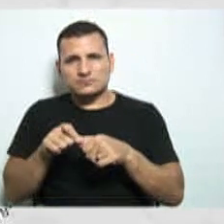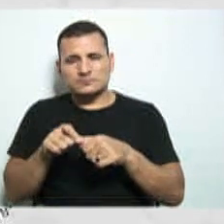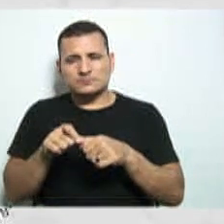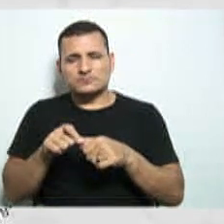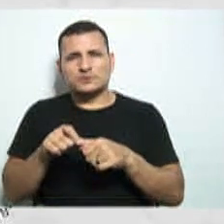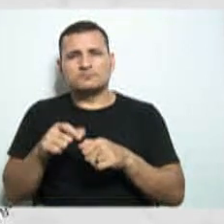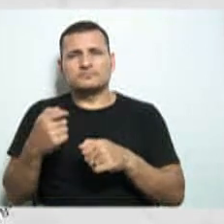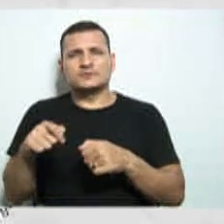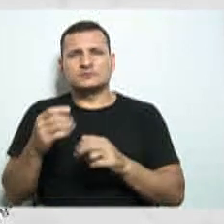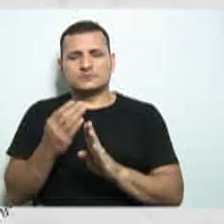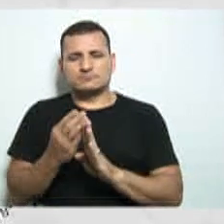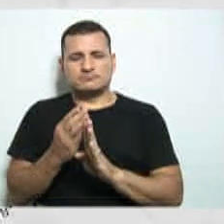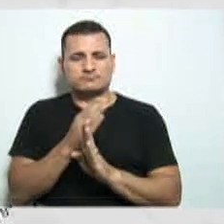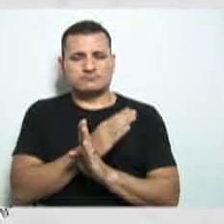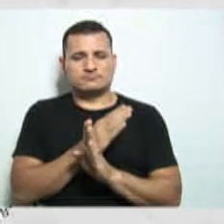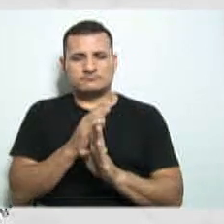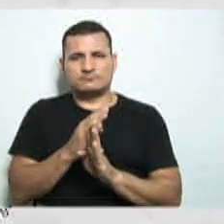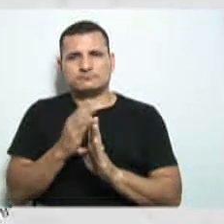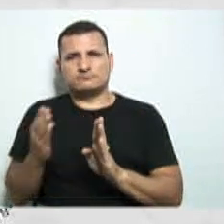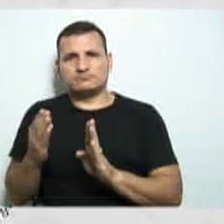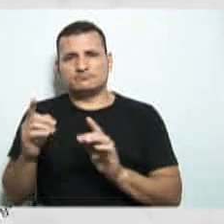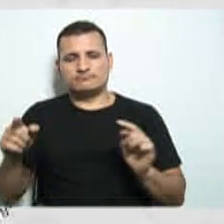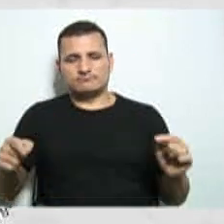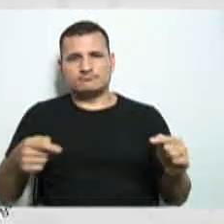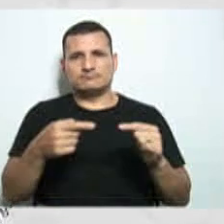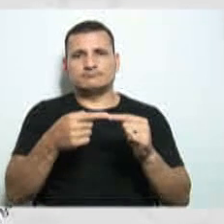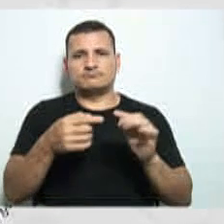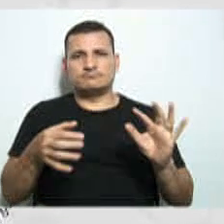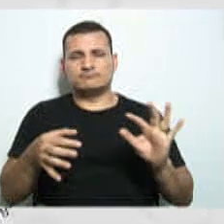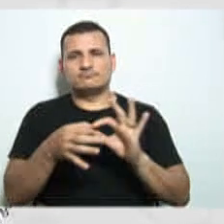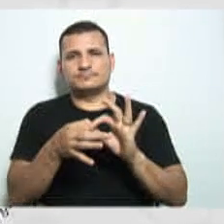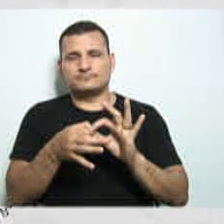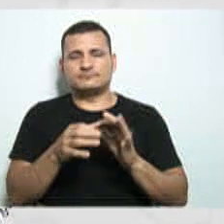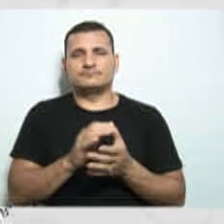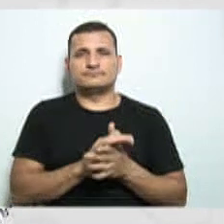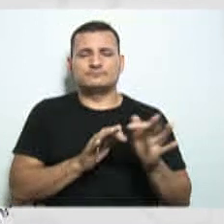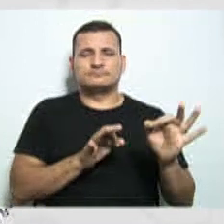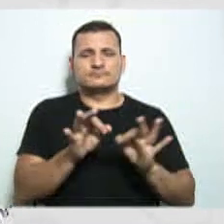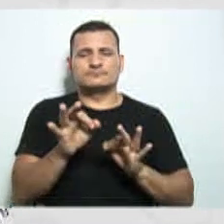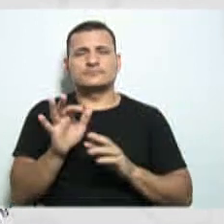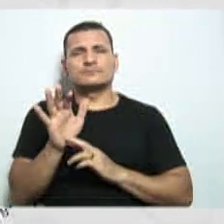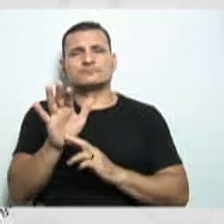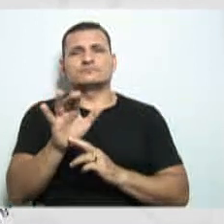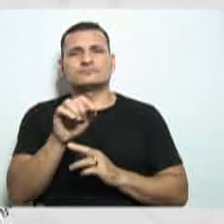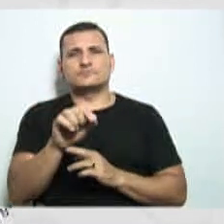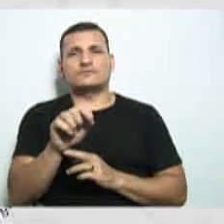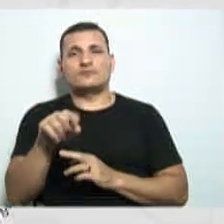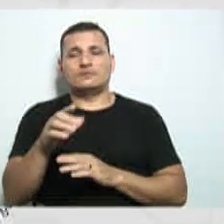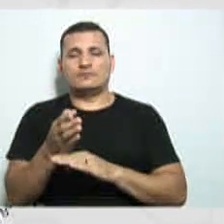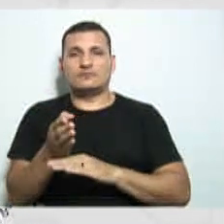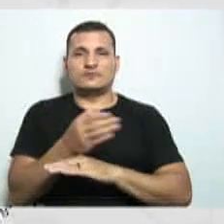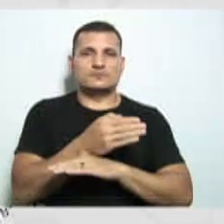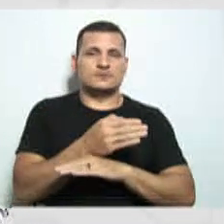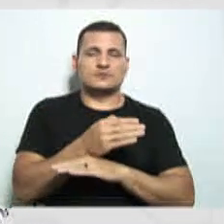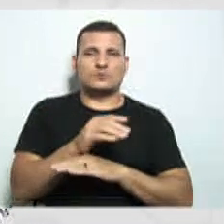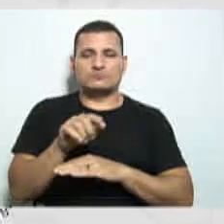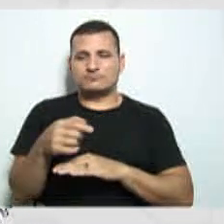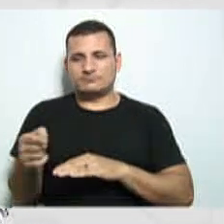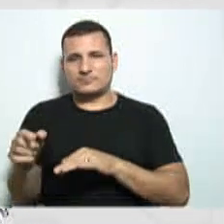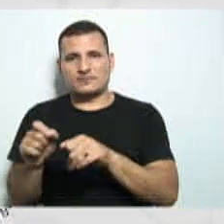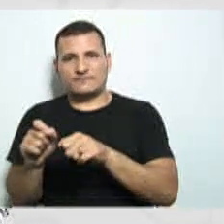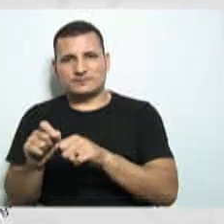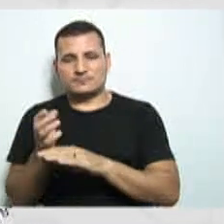têm que estar de acordo com o meu planejamento, tá? Um planejamento representa o quê? Uma antecipação da ação, que é um